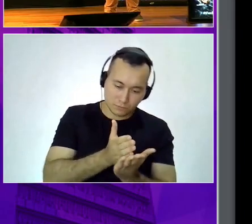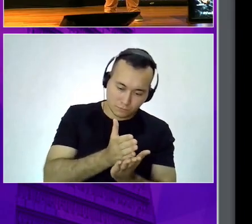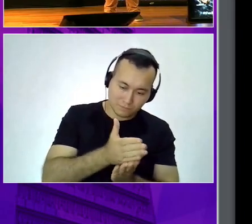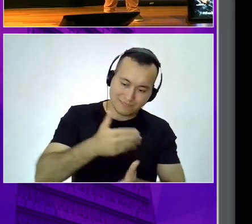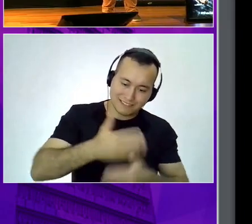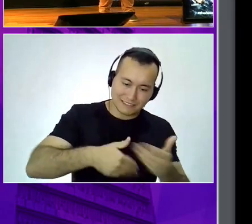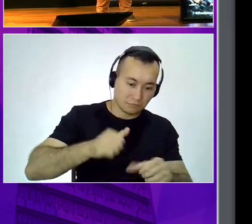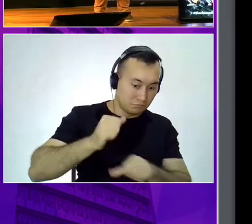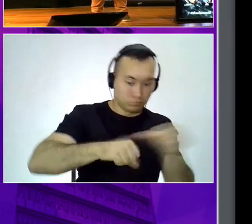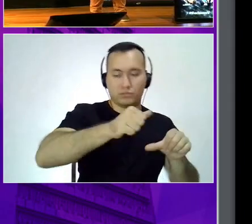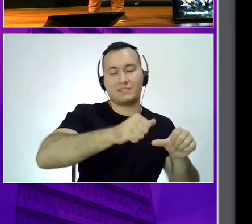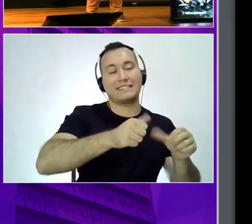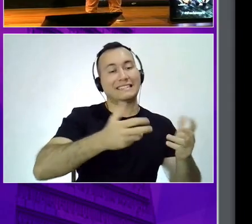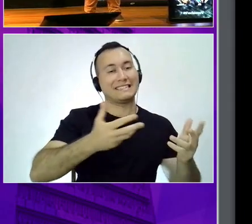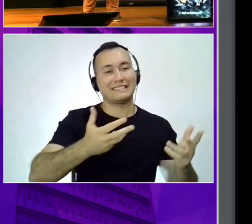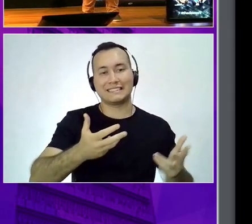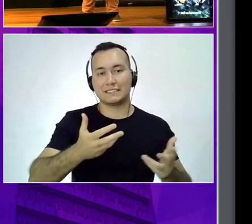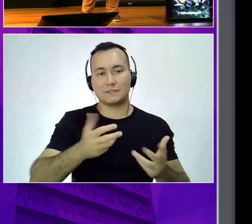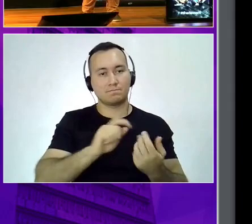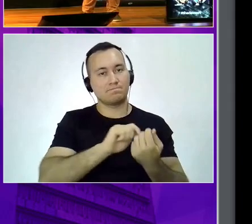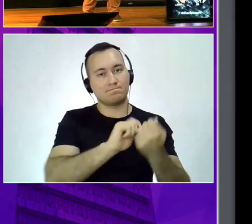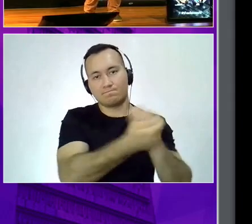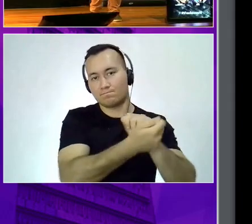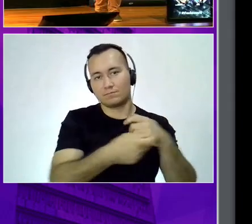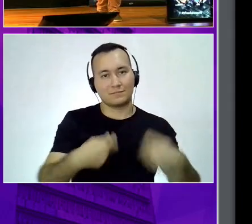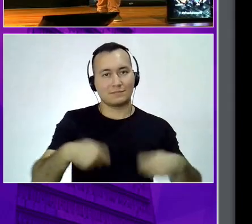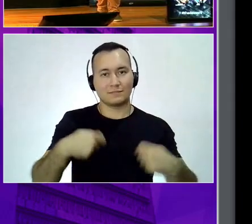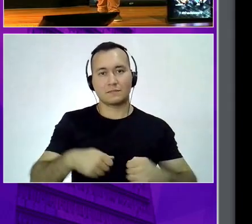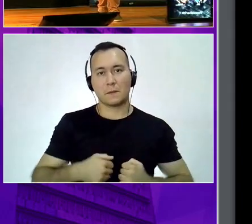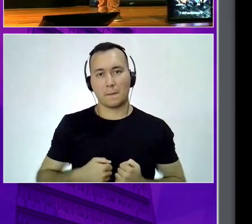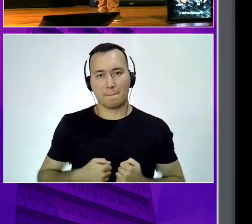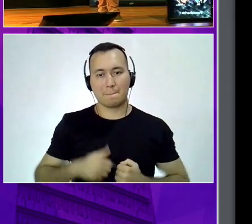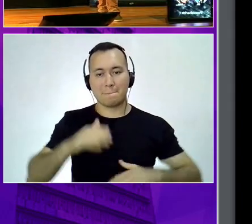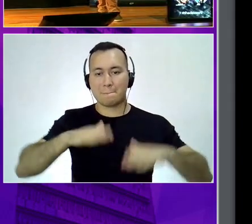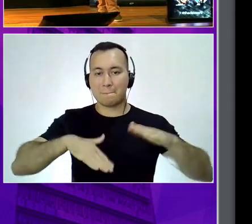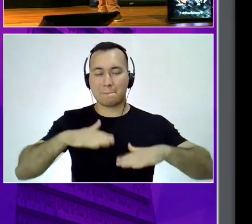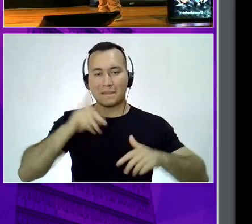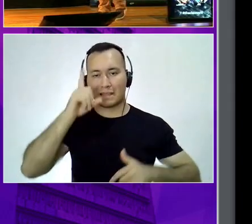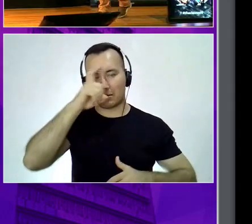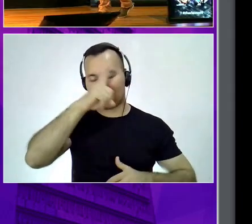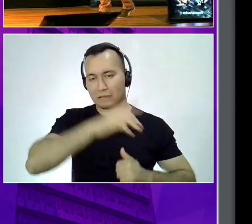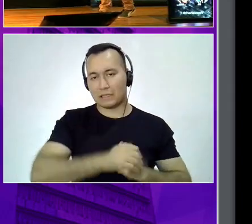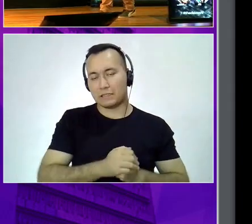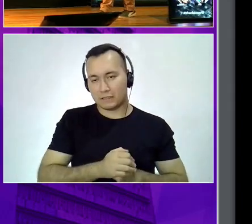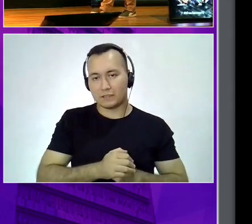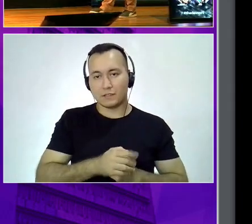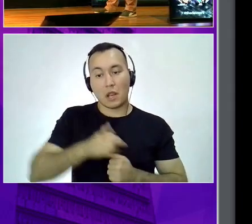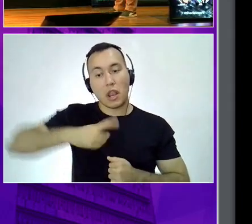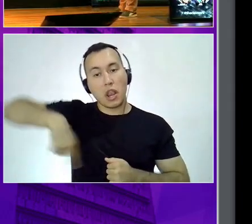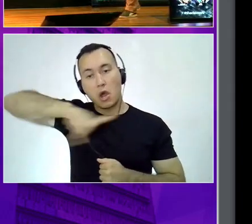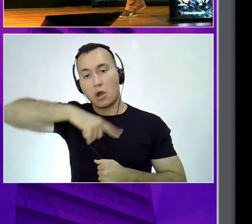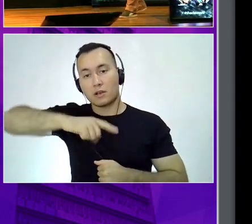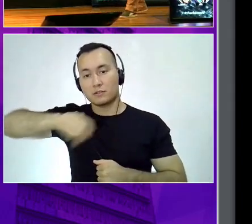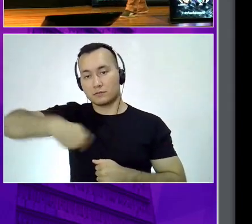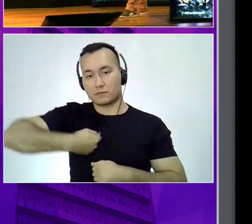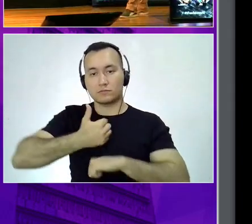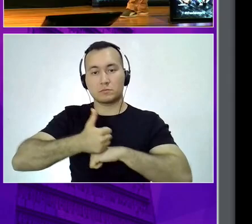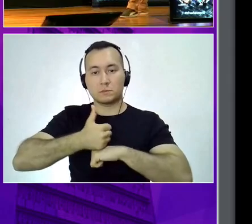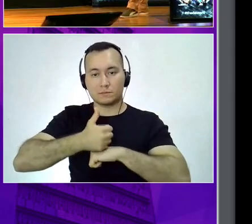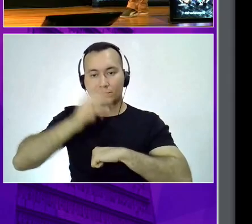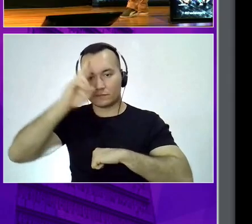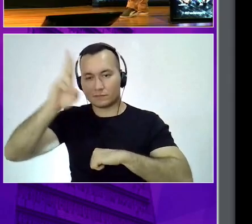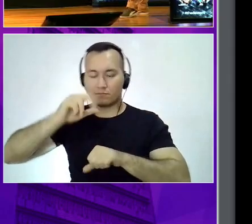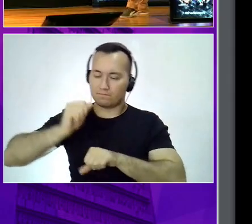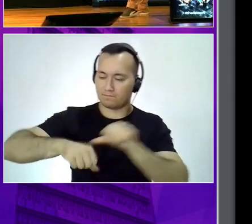nem sempre é fácil, né? A maioria das vezes é difícil e, né, nós somos os profissionais que fazemos essas mudanças. Então eu